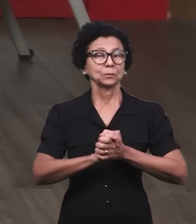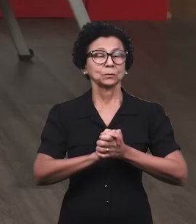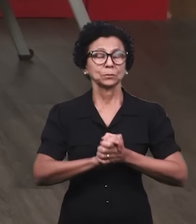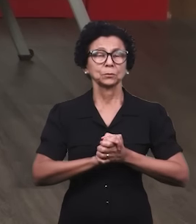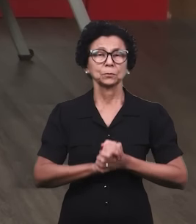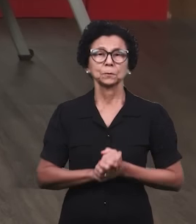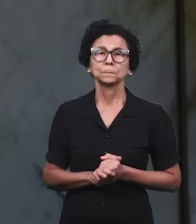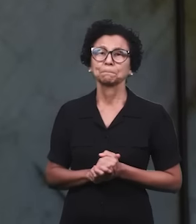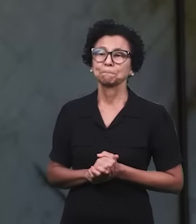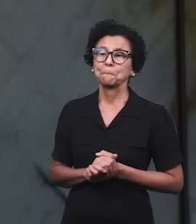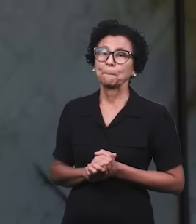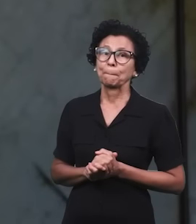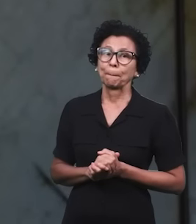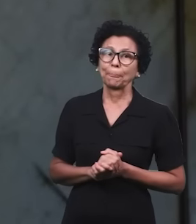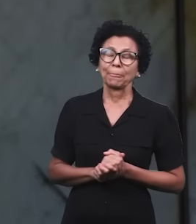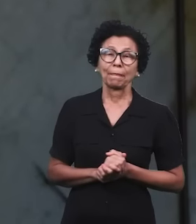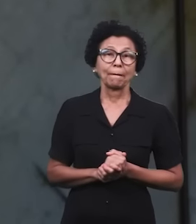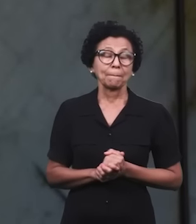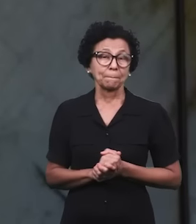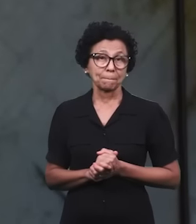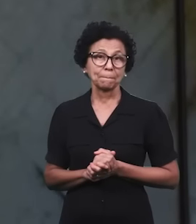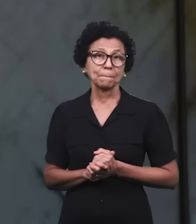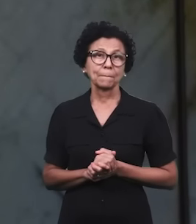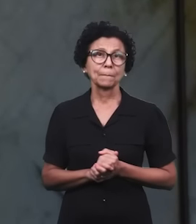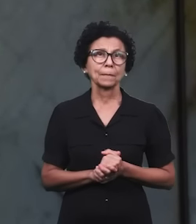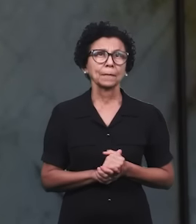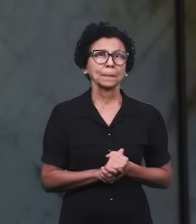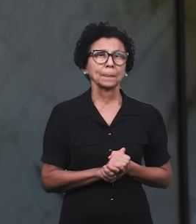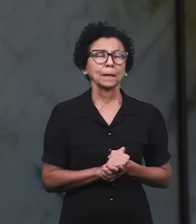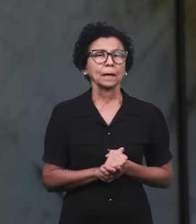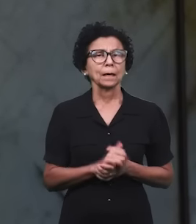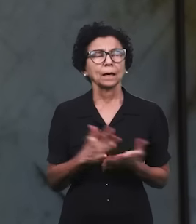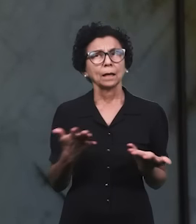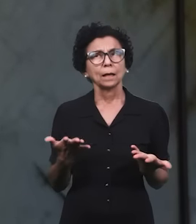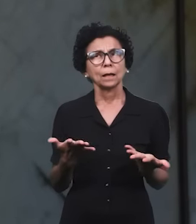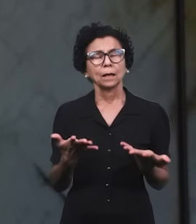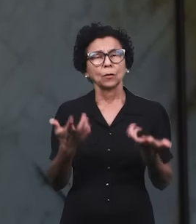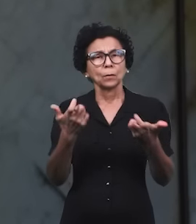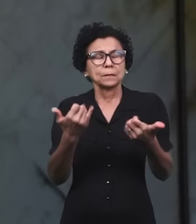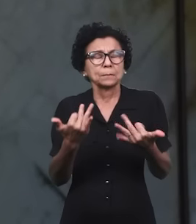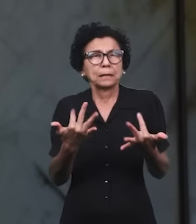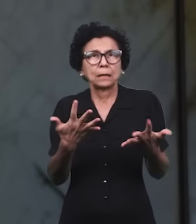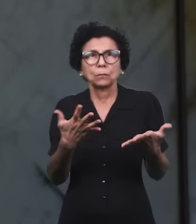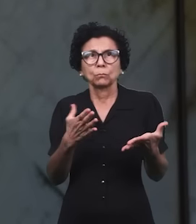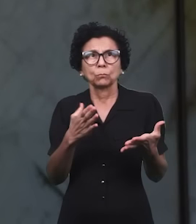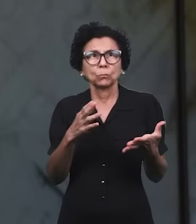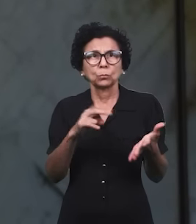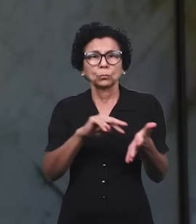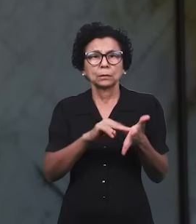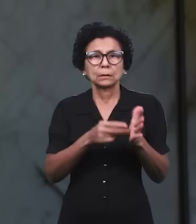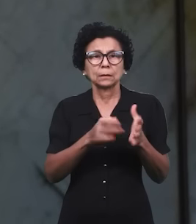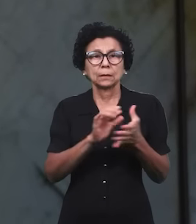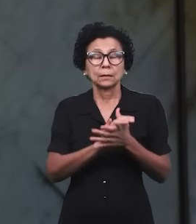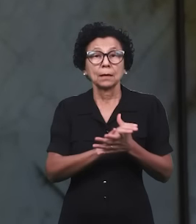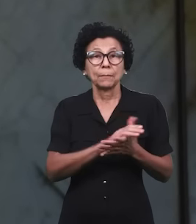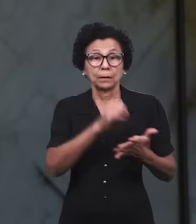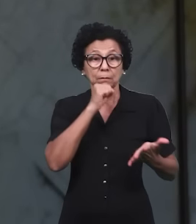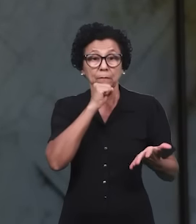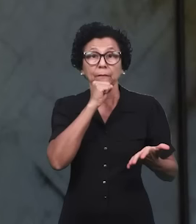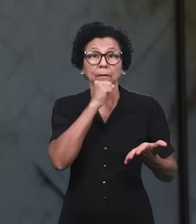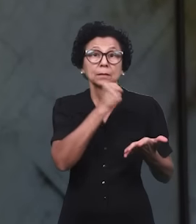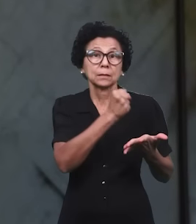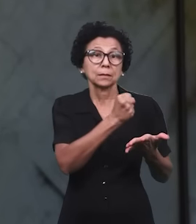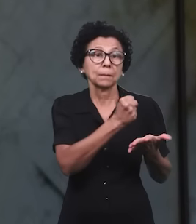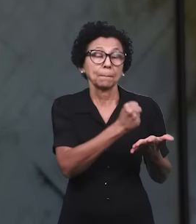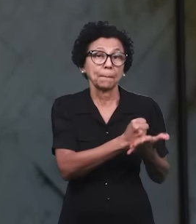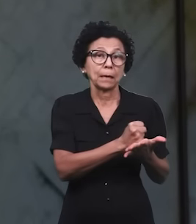é tão valorizado, não é? Vamos dizer assim, no Velho